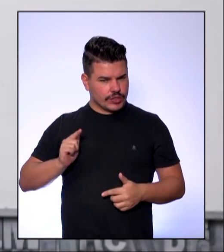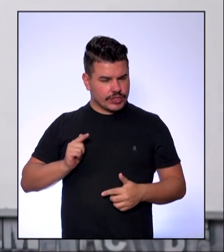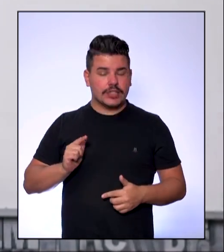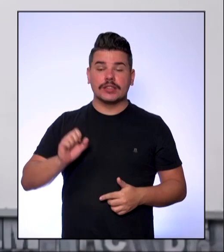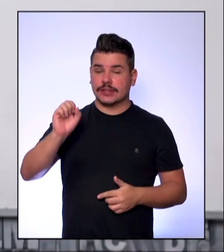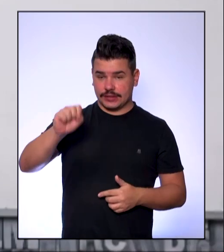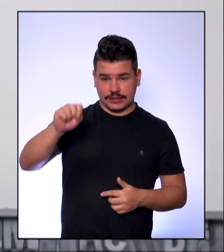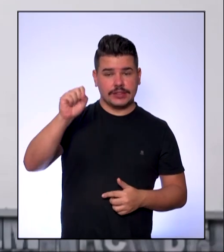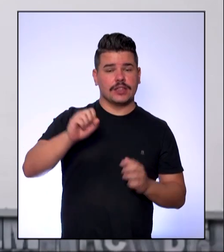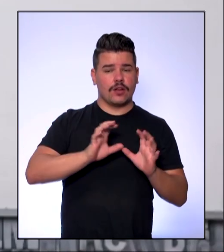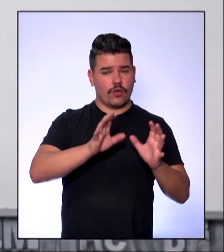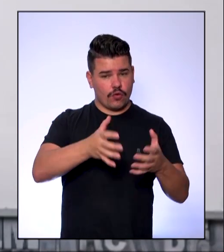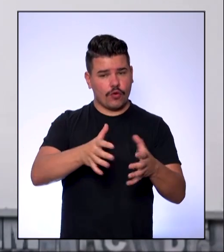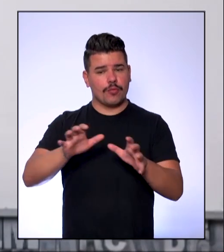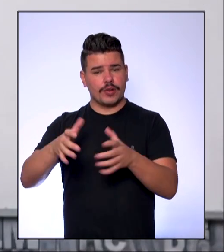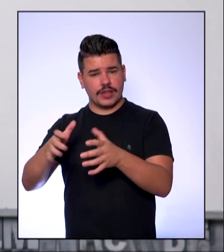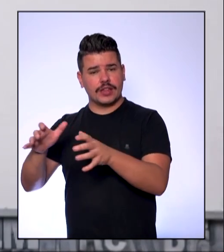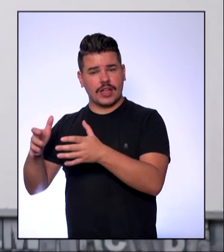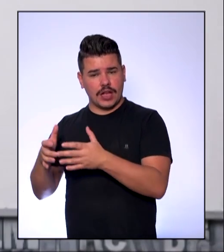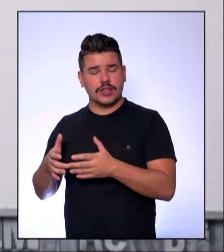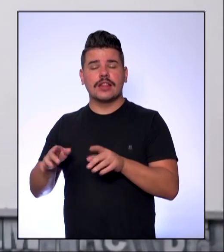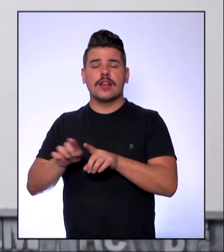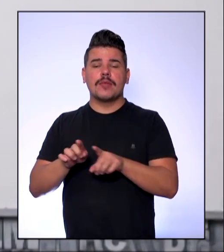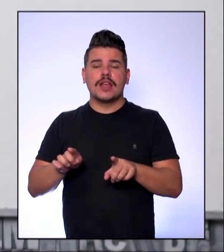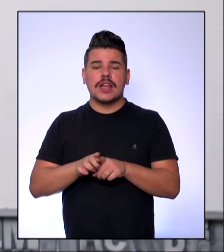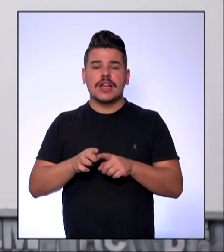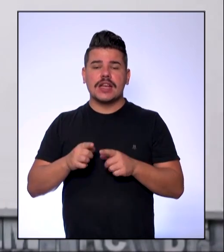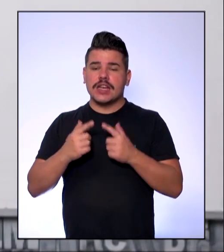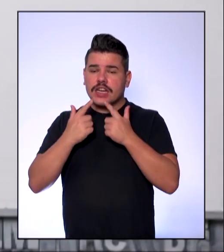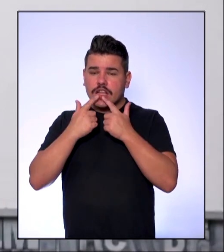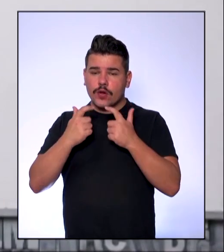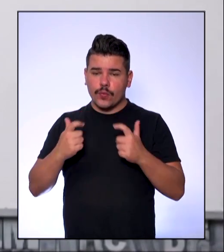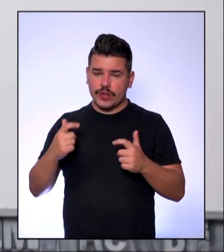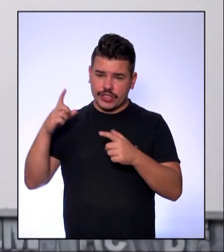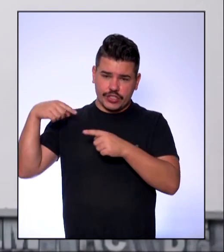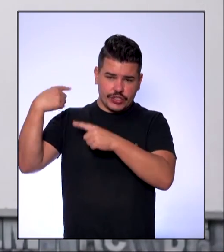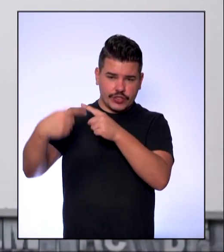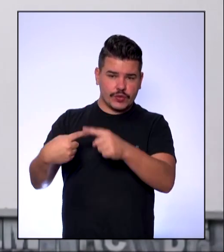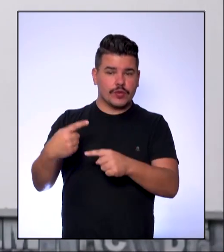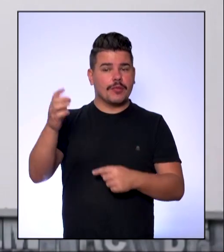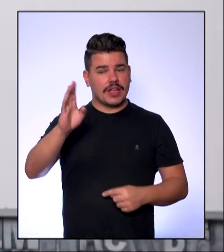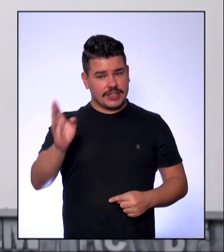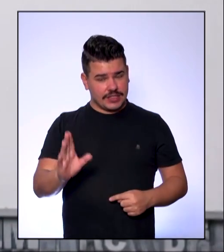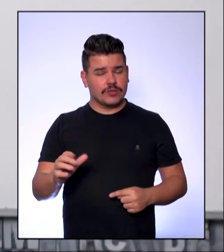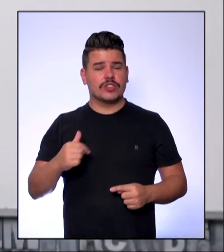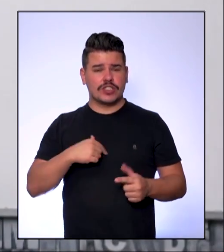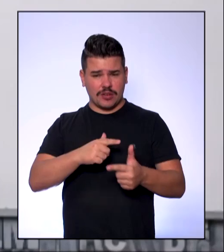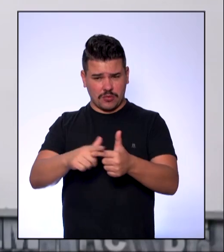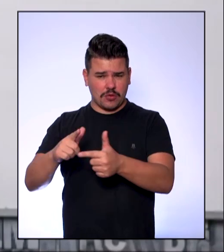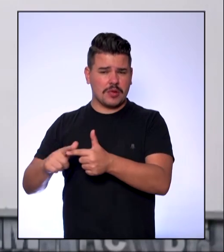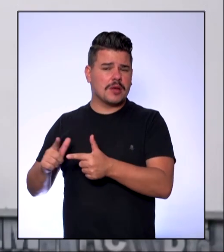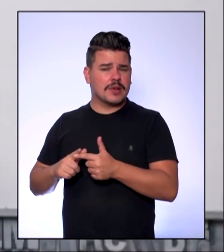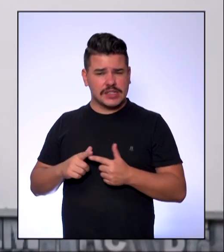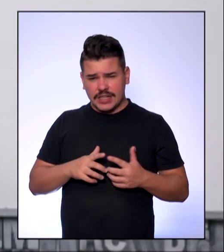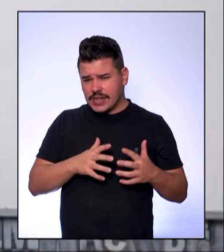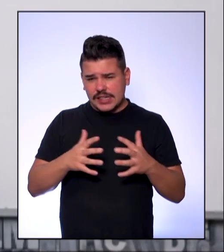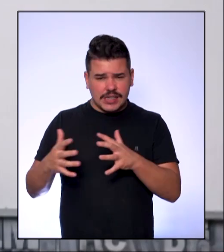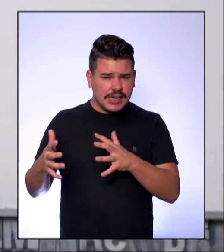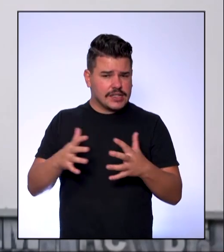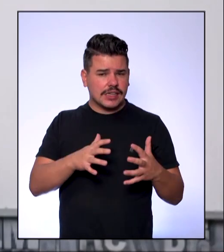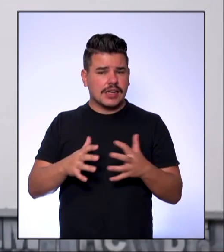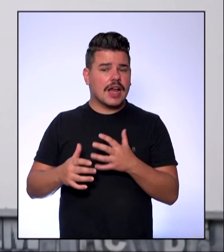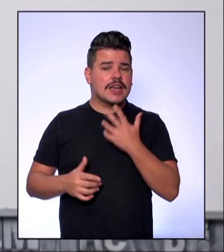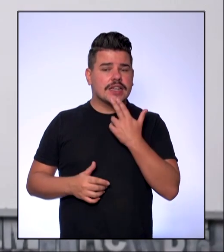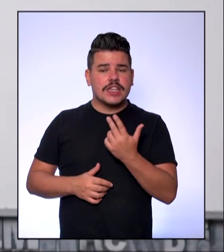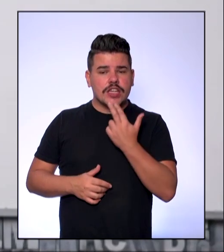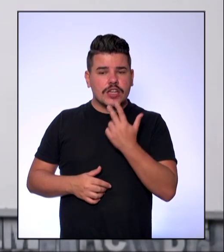falar agora, inclusive os troncos linguísticos brasileiros aqui, entravam em conflito com certa recorrência. Então os conflitos